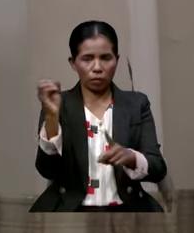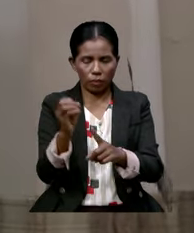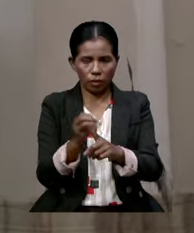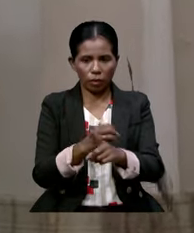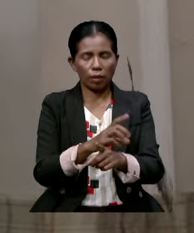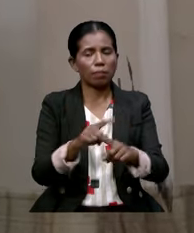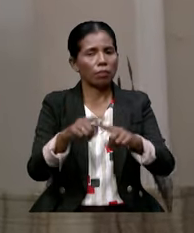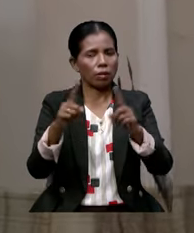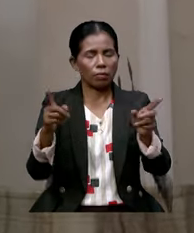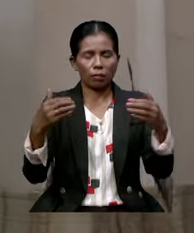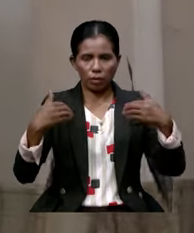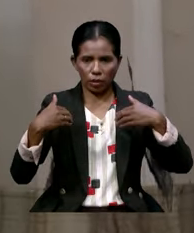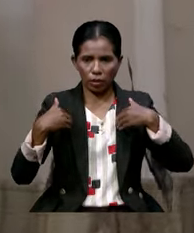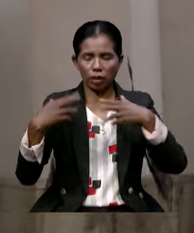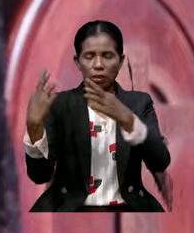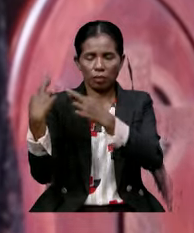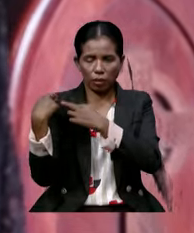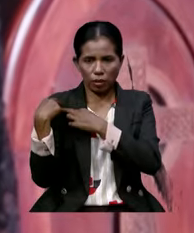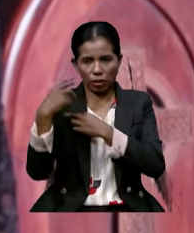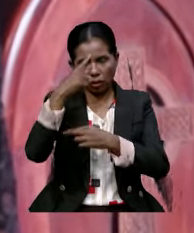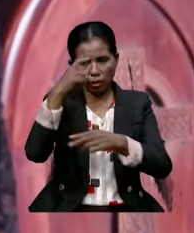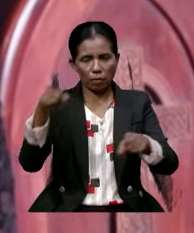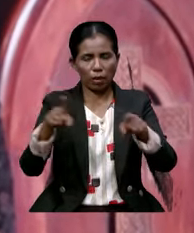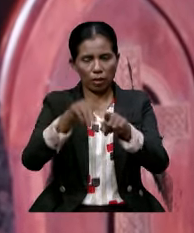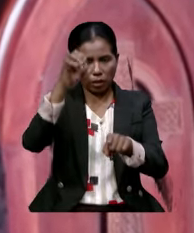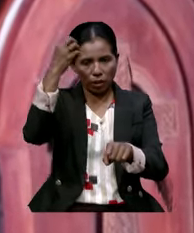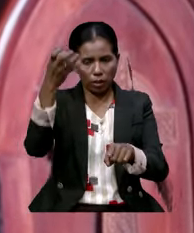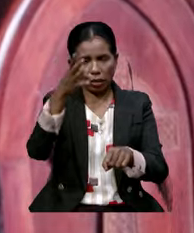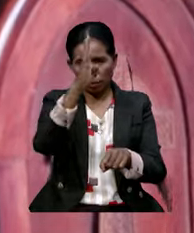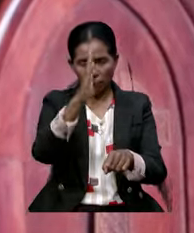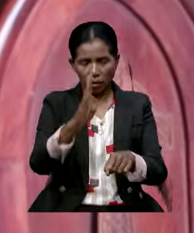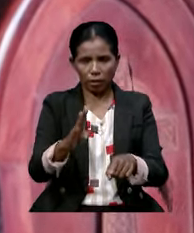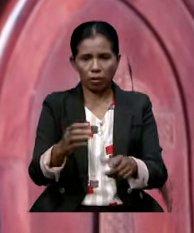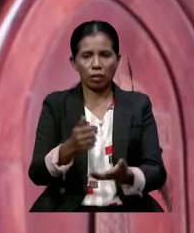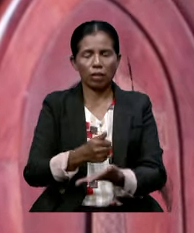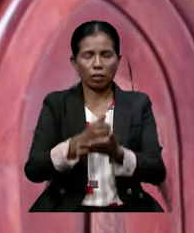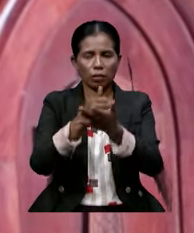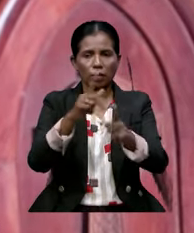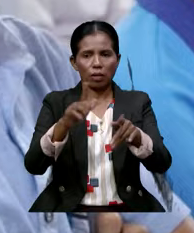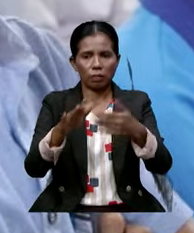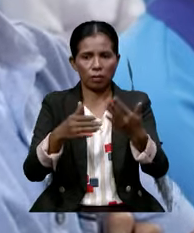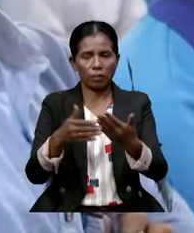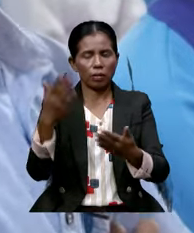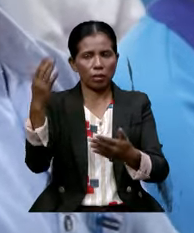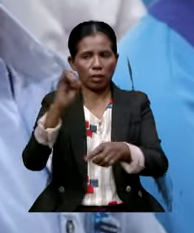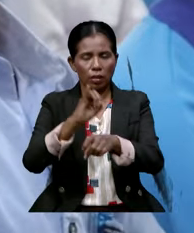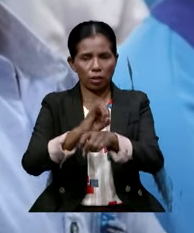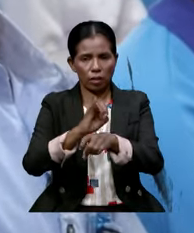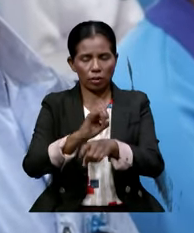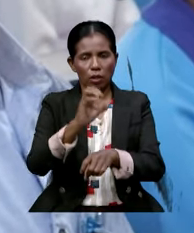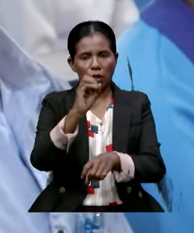mai be responsabilidade, tamba nessa graça marom magnien, o de serviço tranicira e a paróquia Ossu.